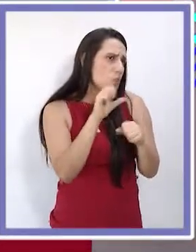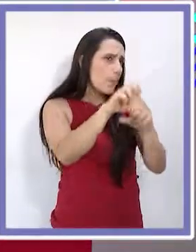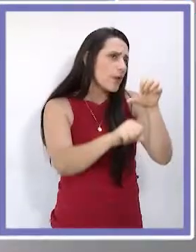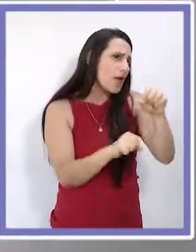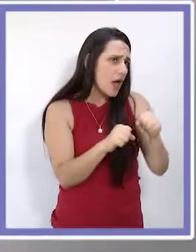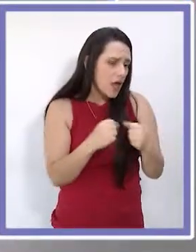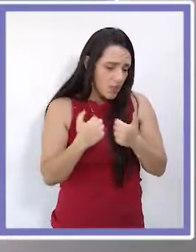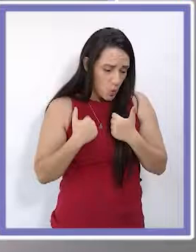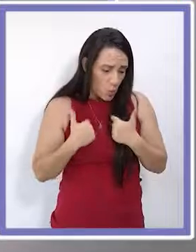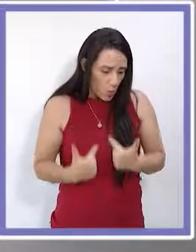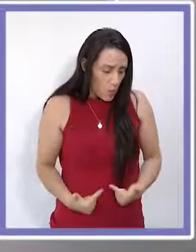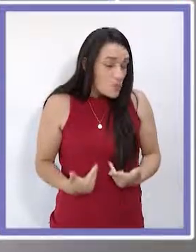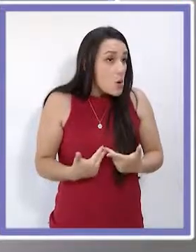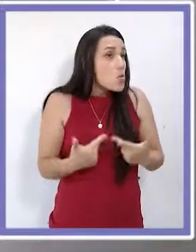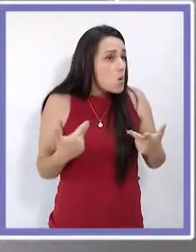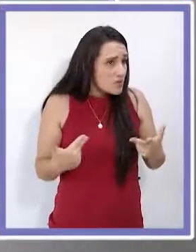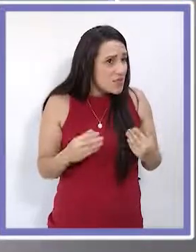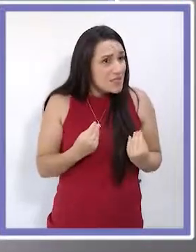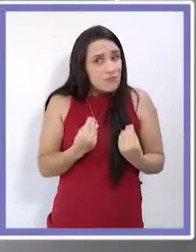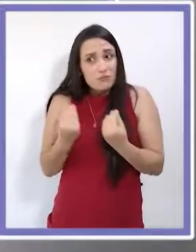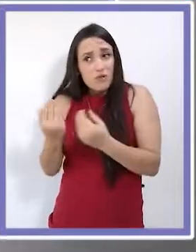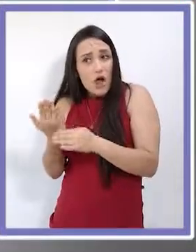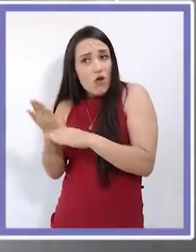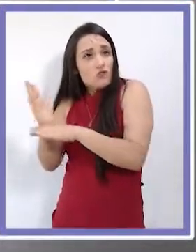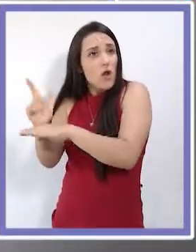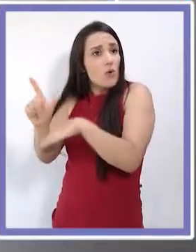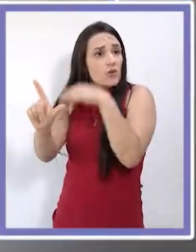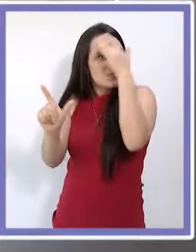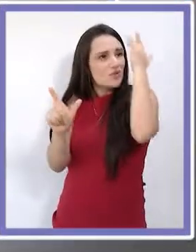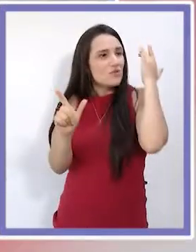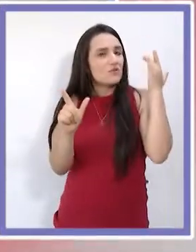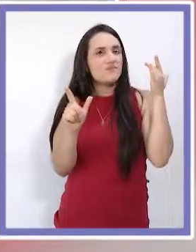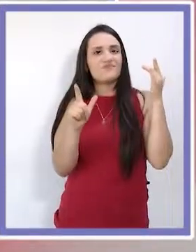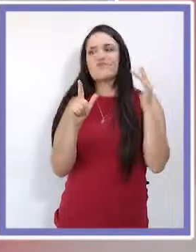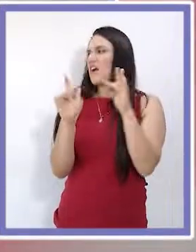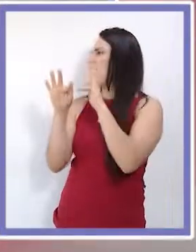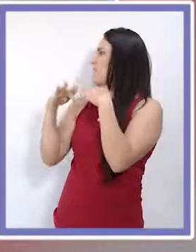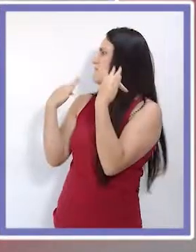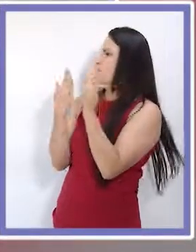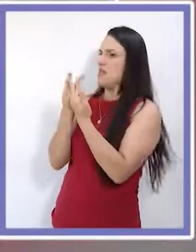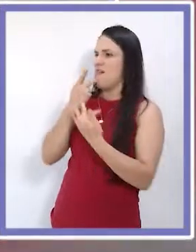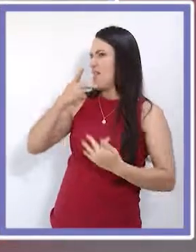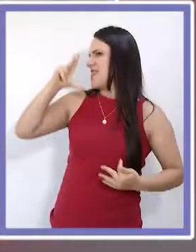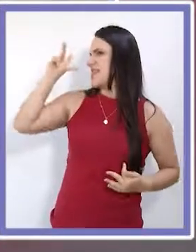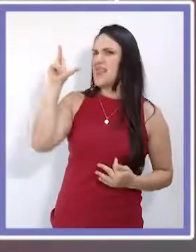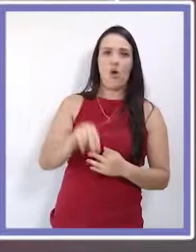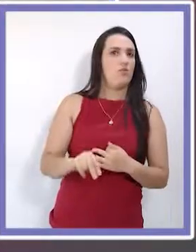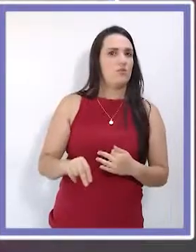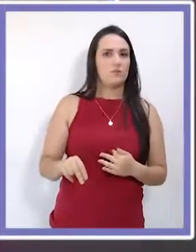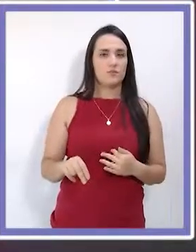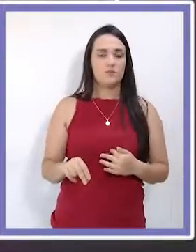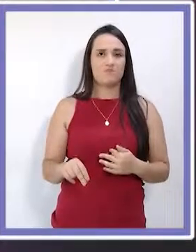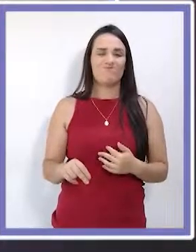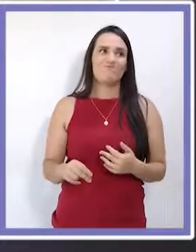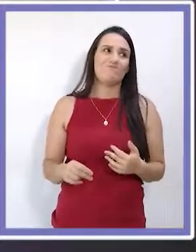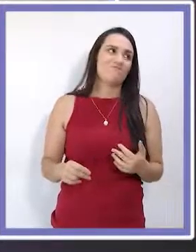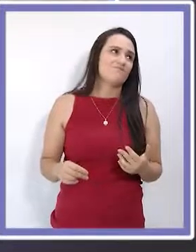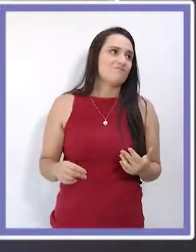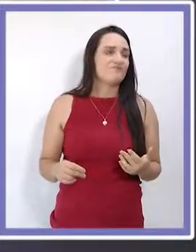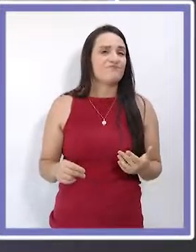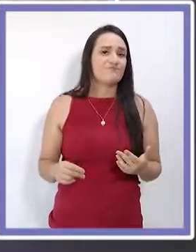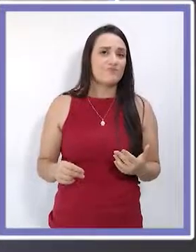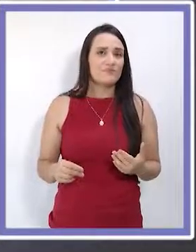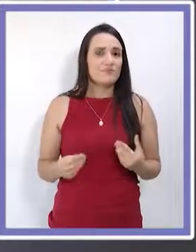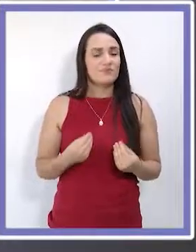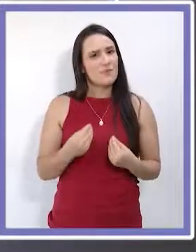não. E a nossa negativa no estado, hoje, ela gira em torno de 70%. É uma negativa extremamente alta.